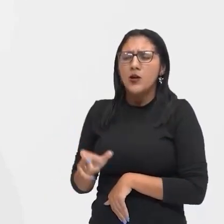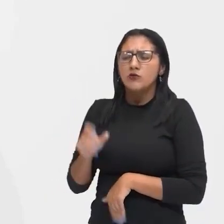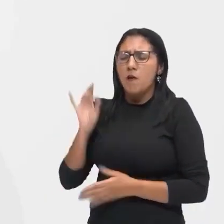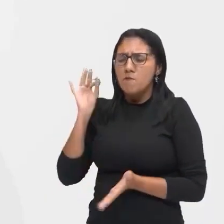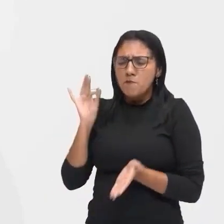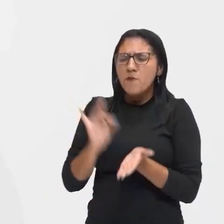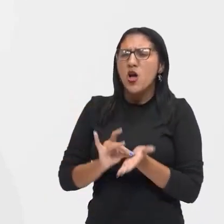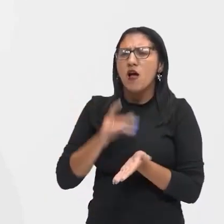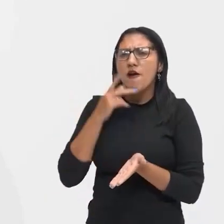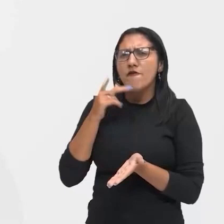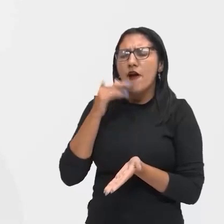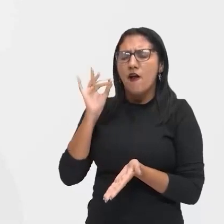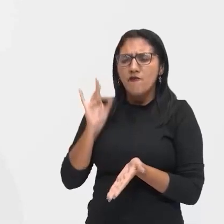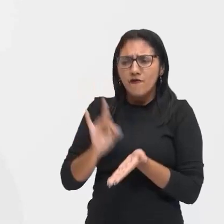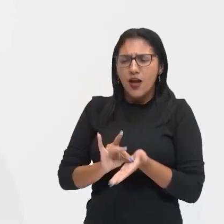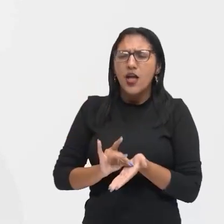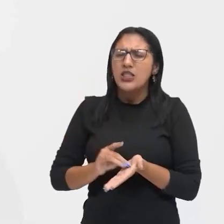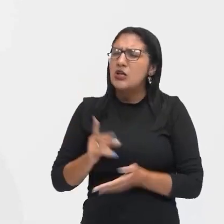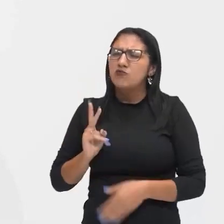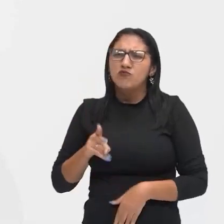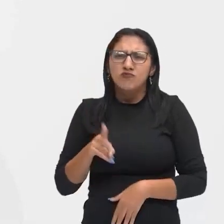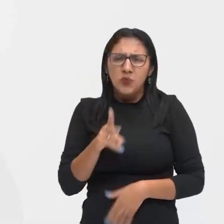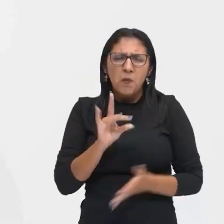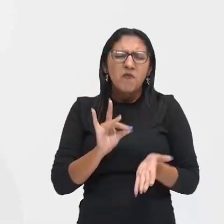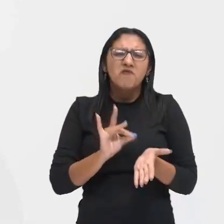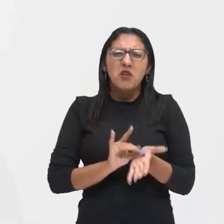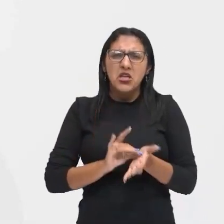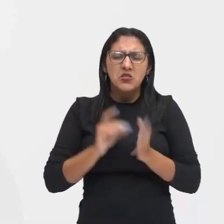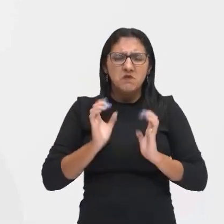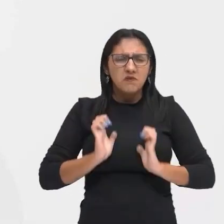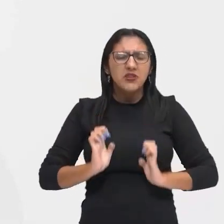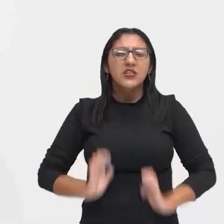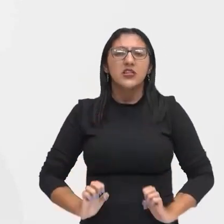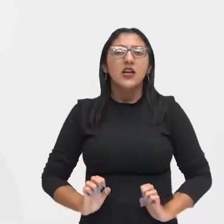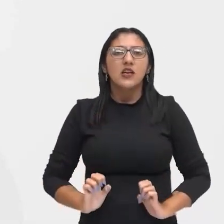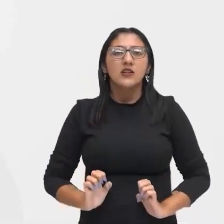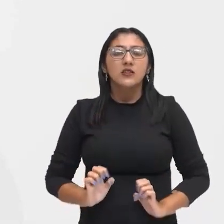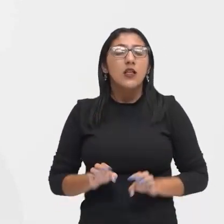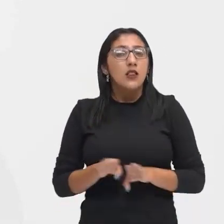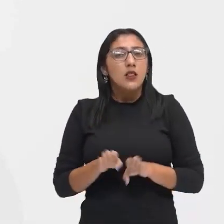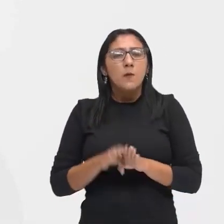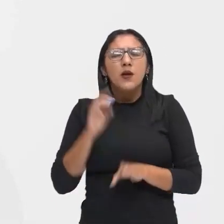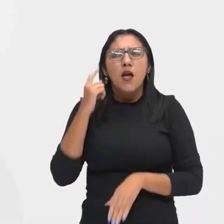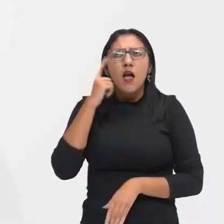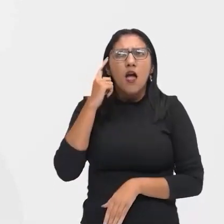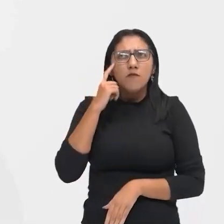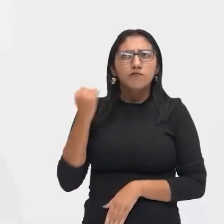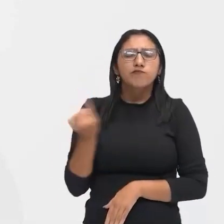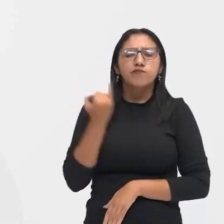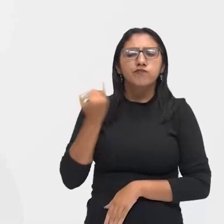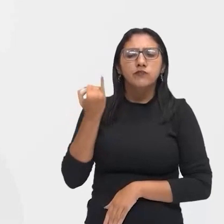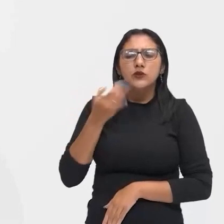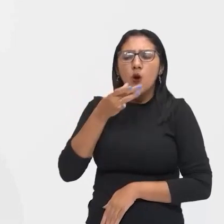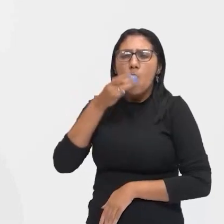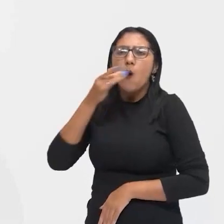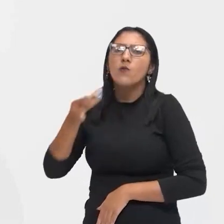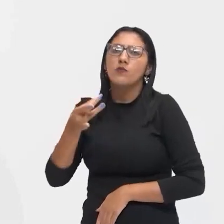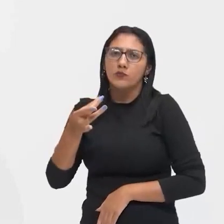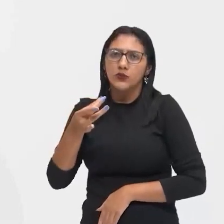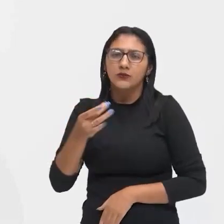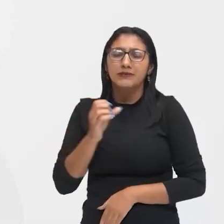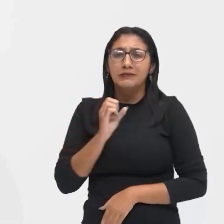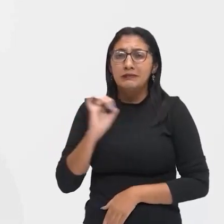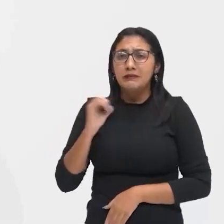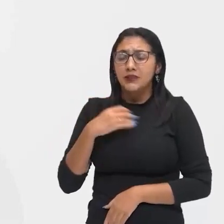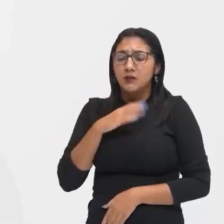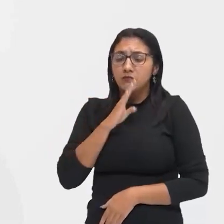ser honesto sempre que possível e acha importante dizer o que realmente pensa. Quando você não